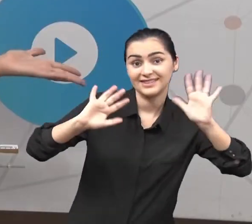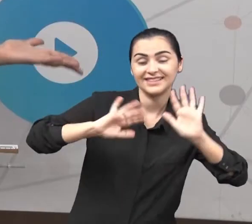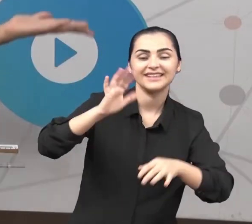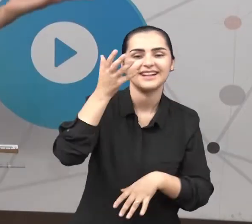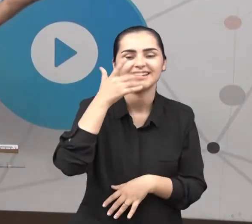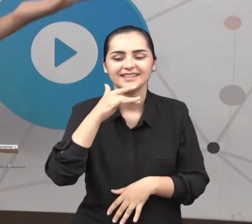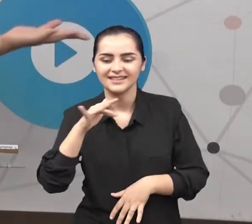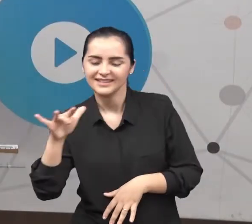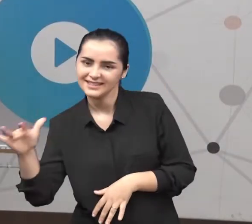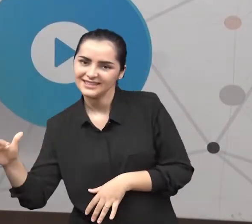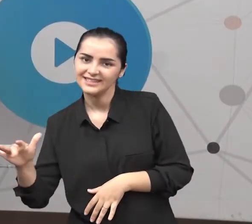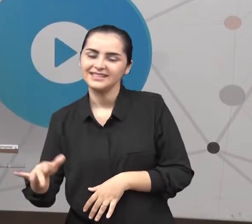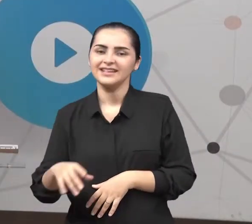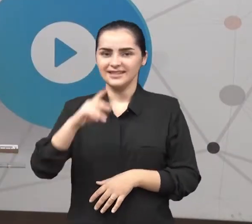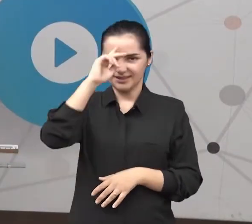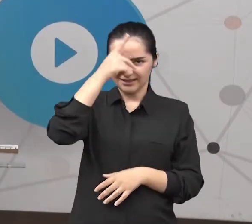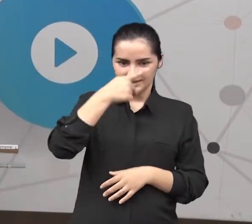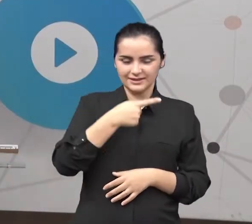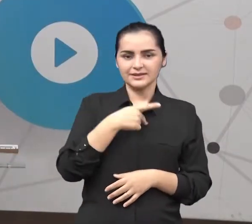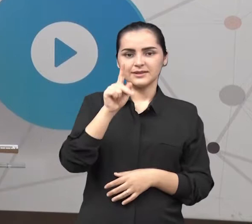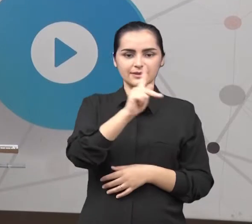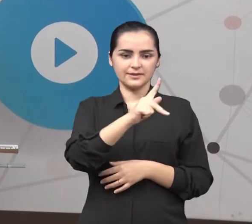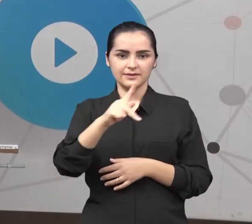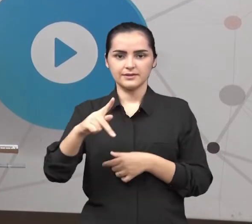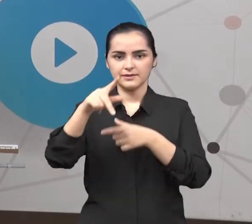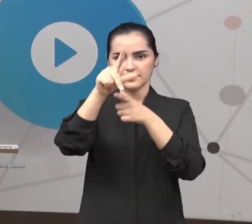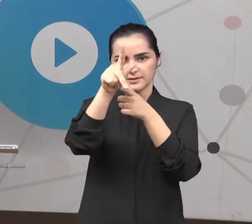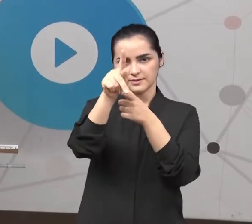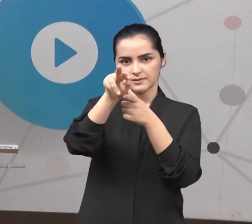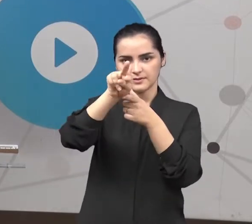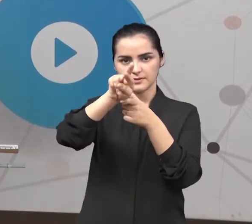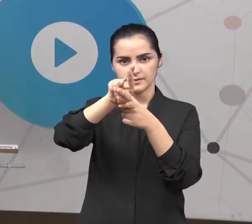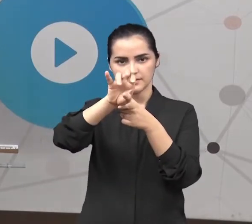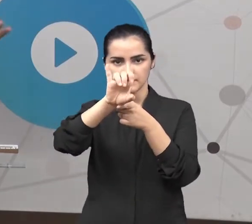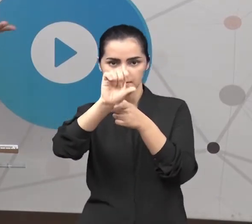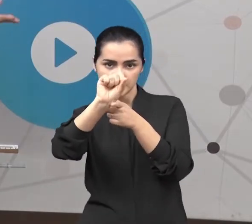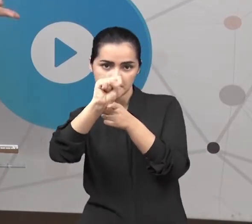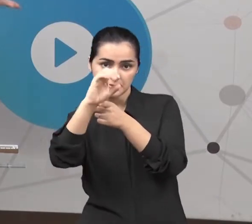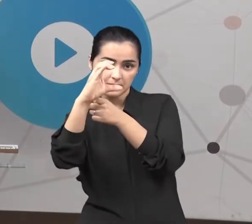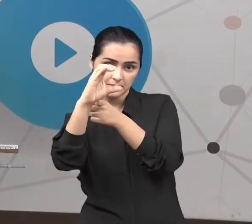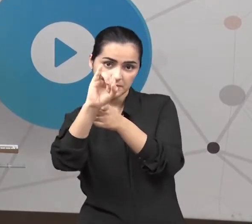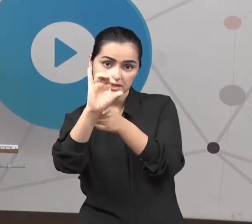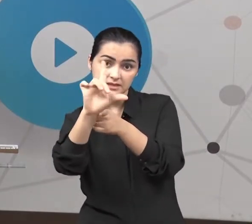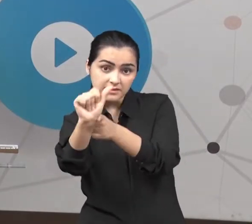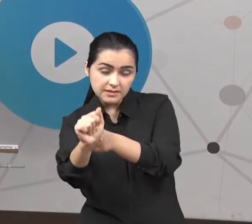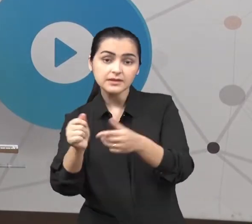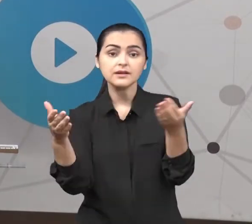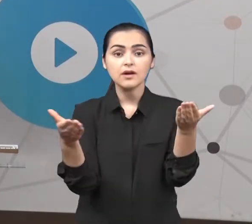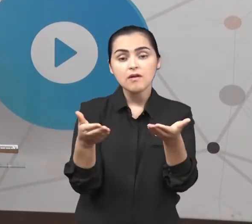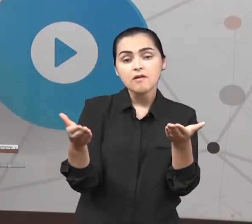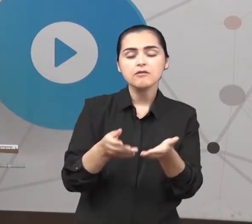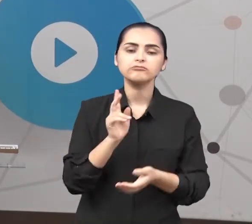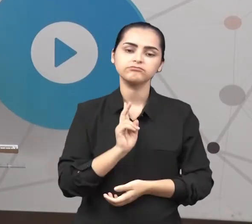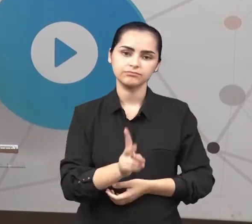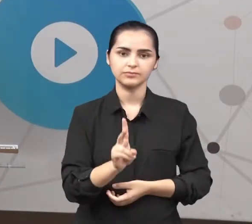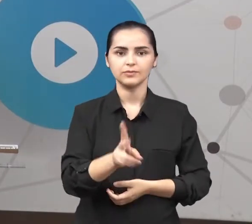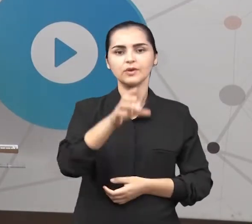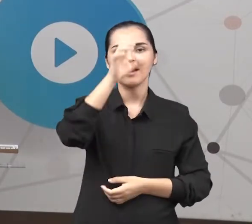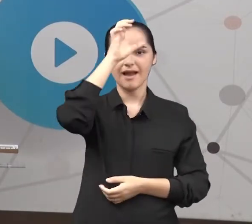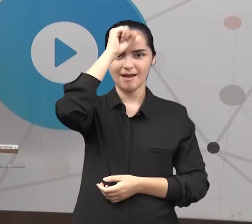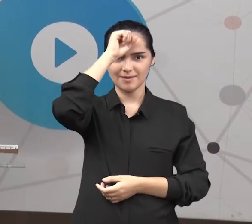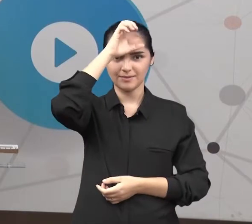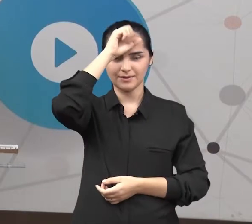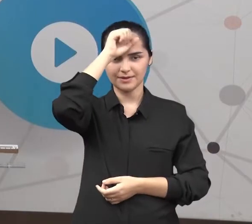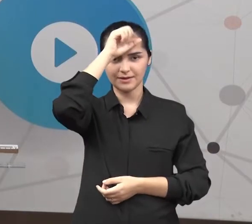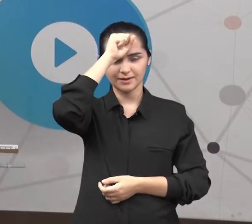Olá, crianças! Eu sou a professora Priscila e hoje nós vamos continuar